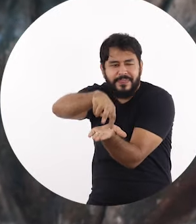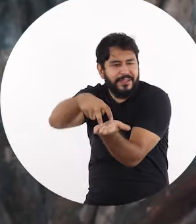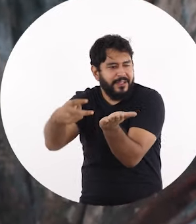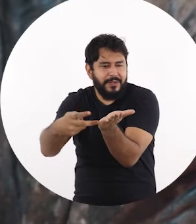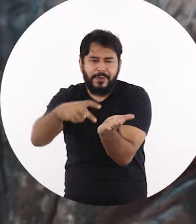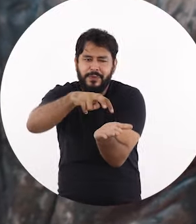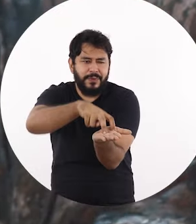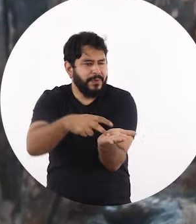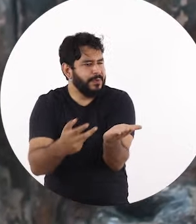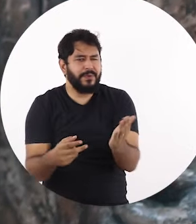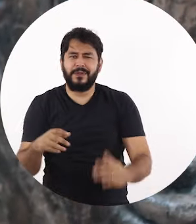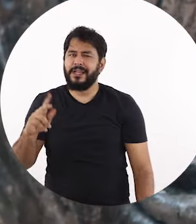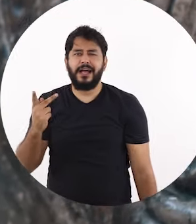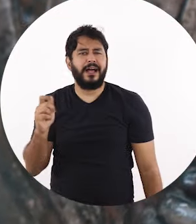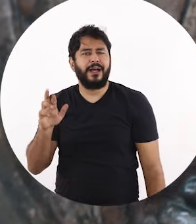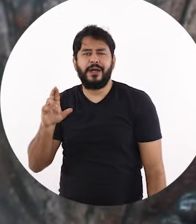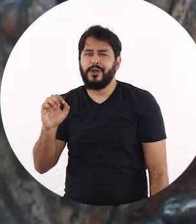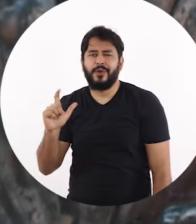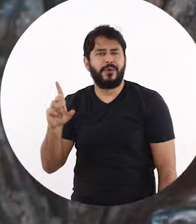Haroldo Colasso.